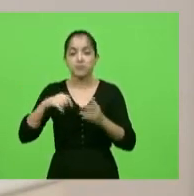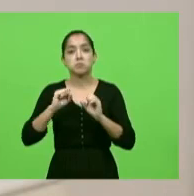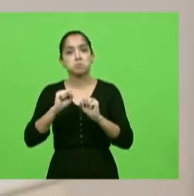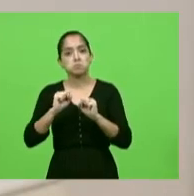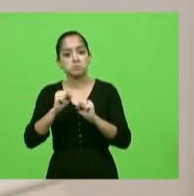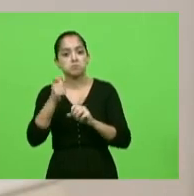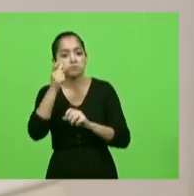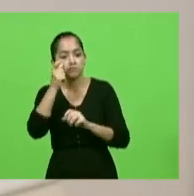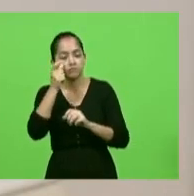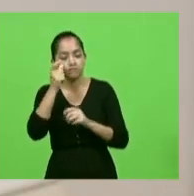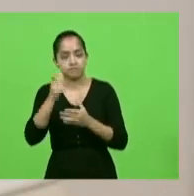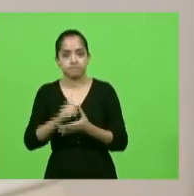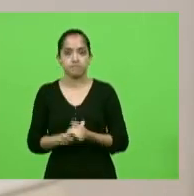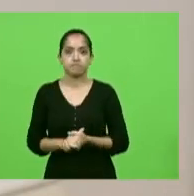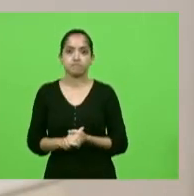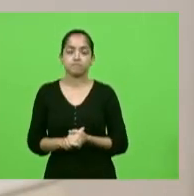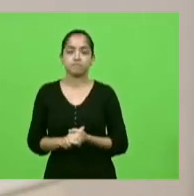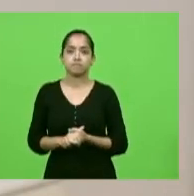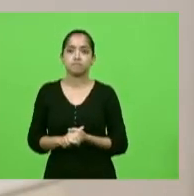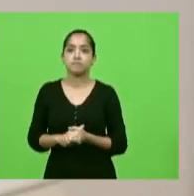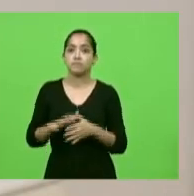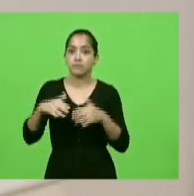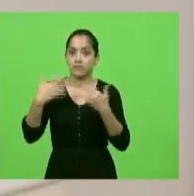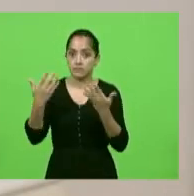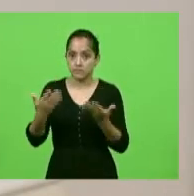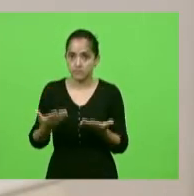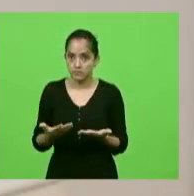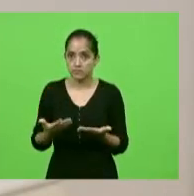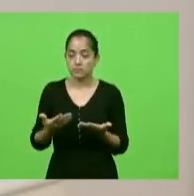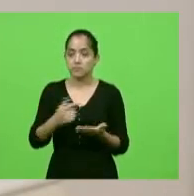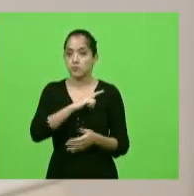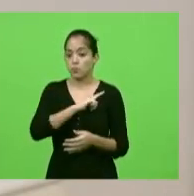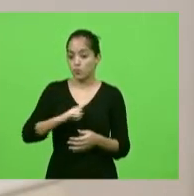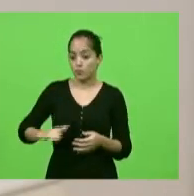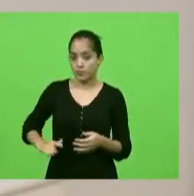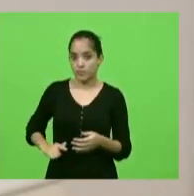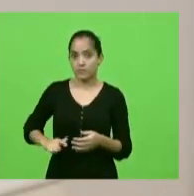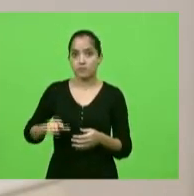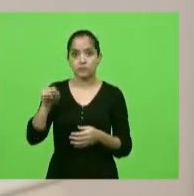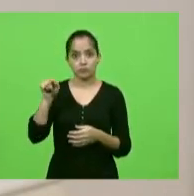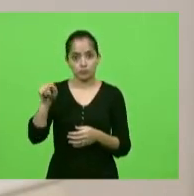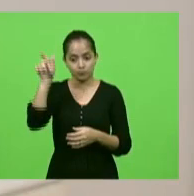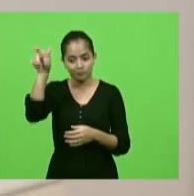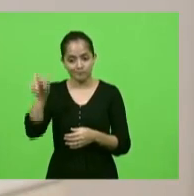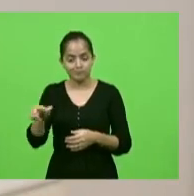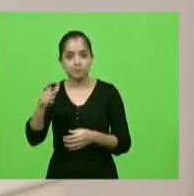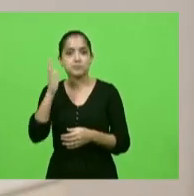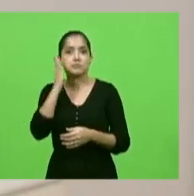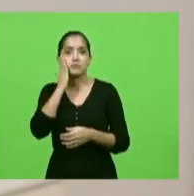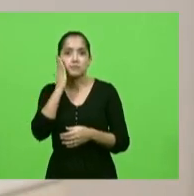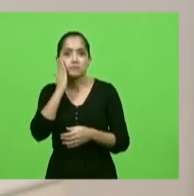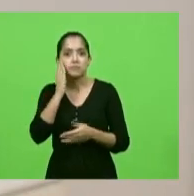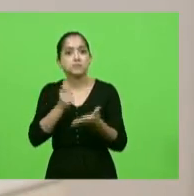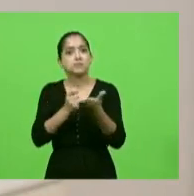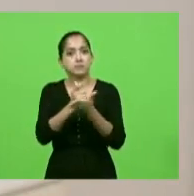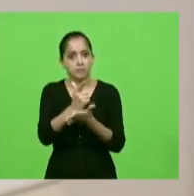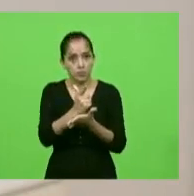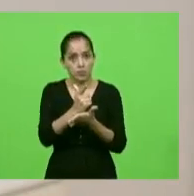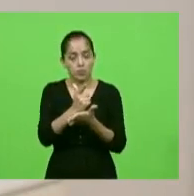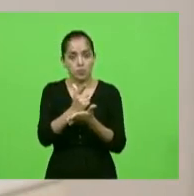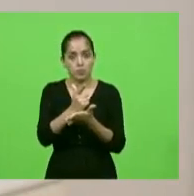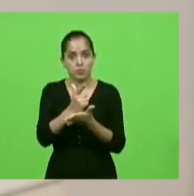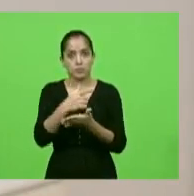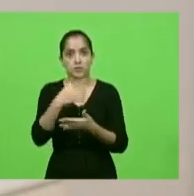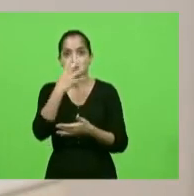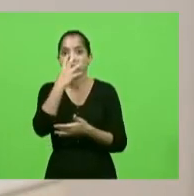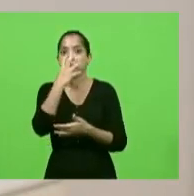acompanhá-la. Ainda, caso o governador do Estado de fato teve conhecimento acerca da compra dos ventiladores pulmonares antes